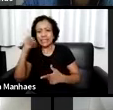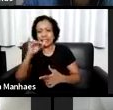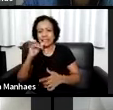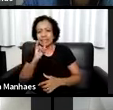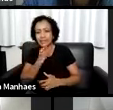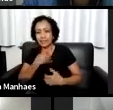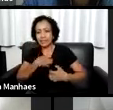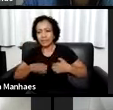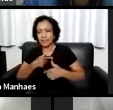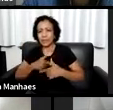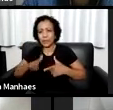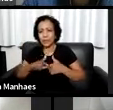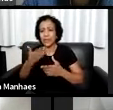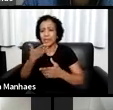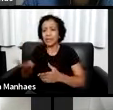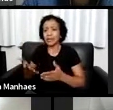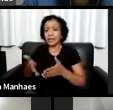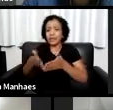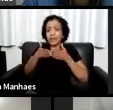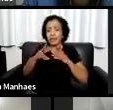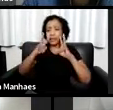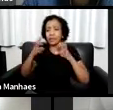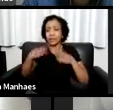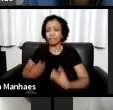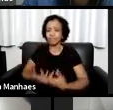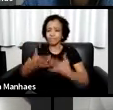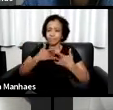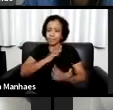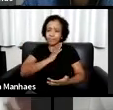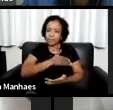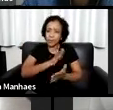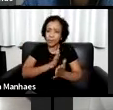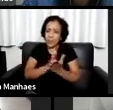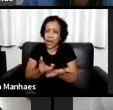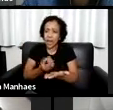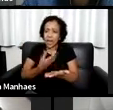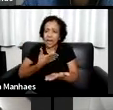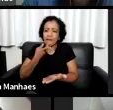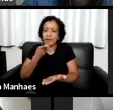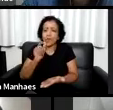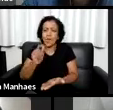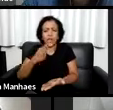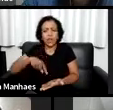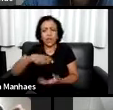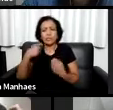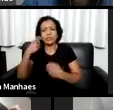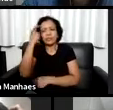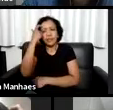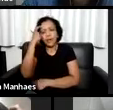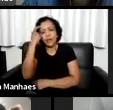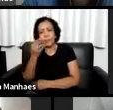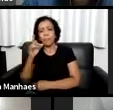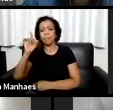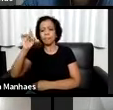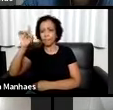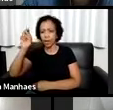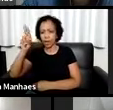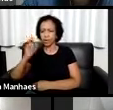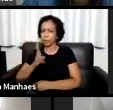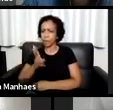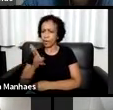tenho trazido comigo é que a gente deve estar sabendo que Deus continua no